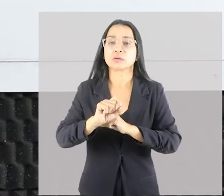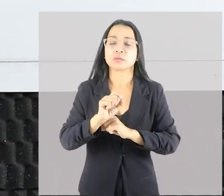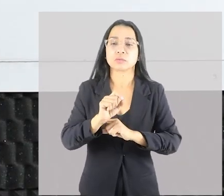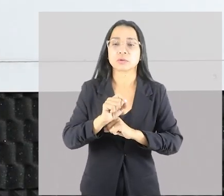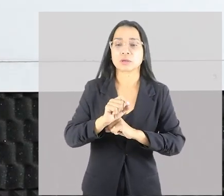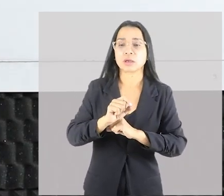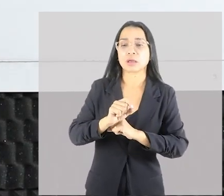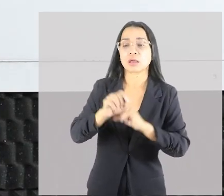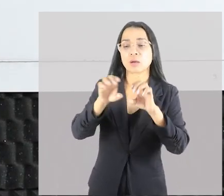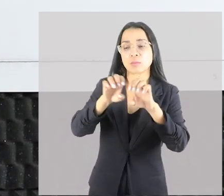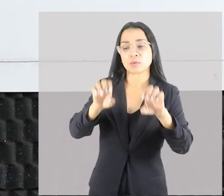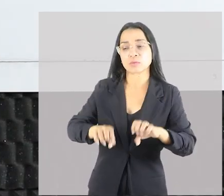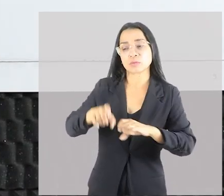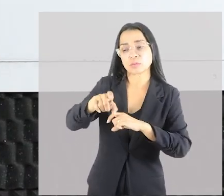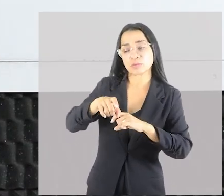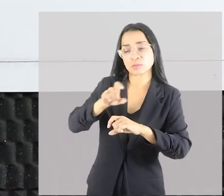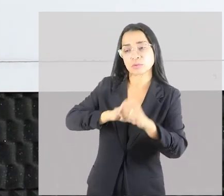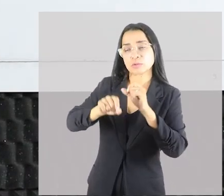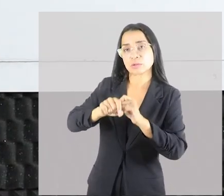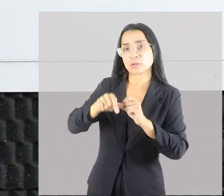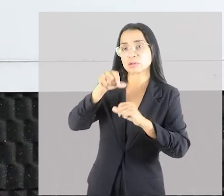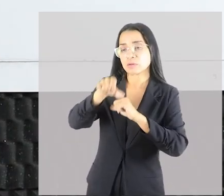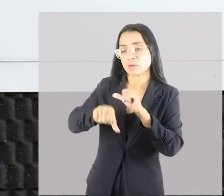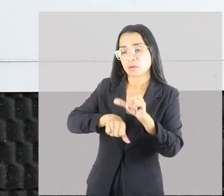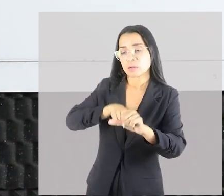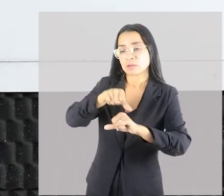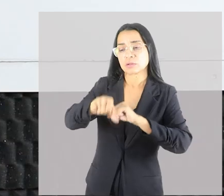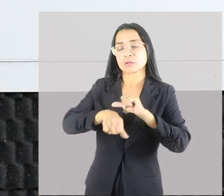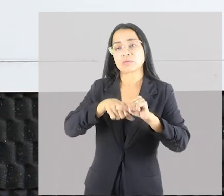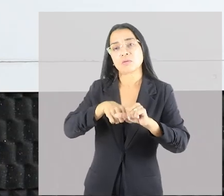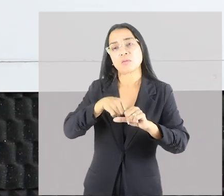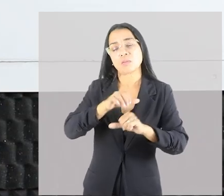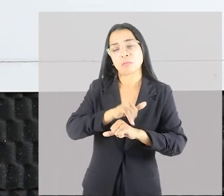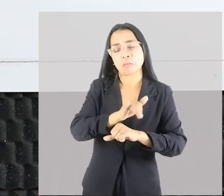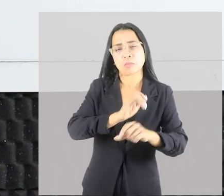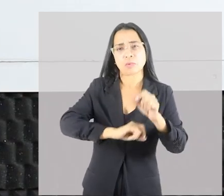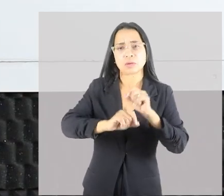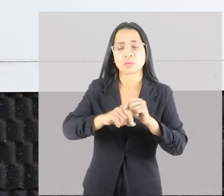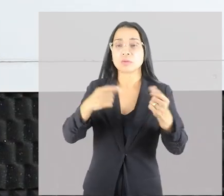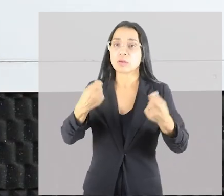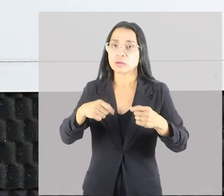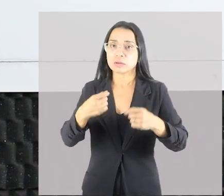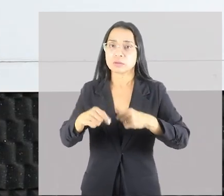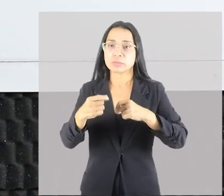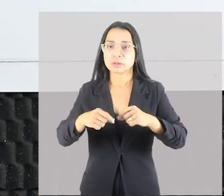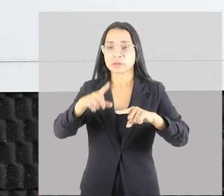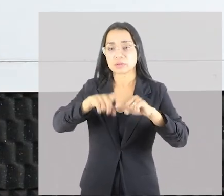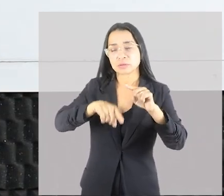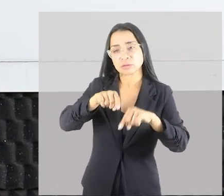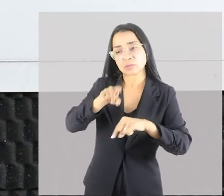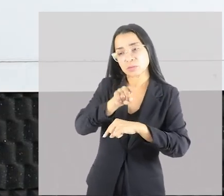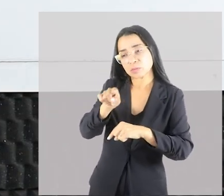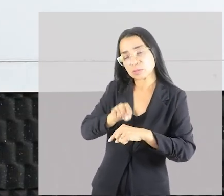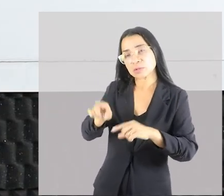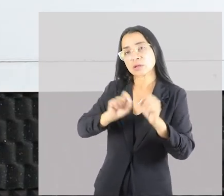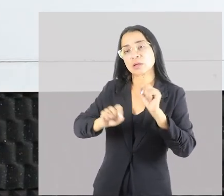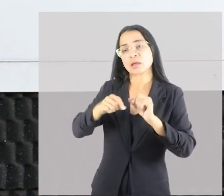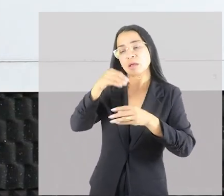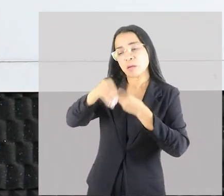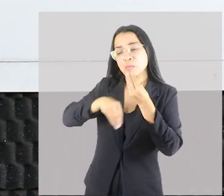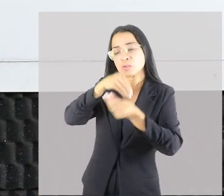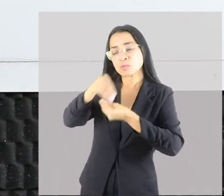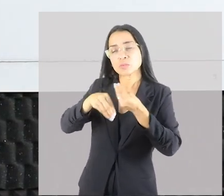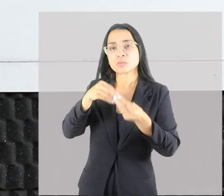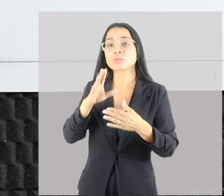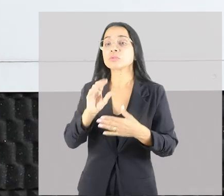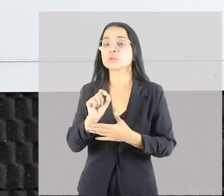um organismo X, que vai passar por um processo Y, e eu preciso da ferramenta Z. E muitas vezes a gente mistura tudo isso